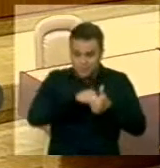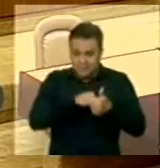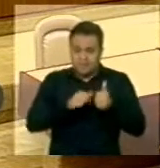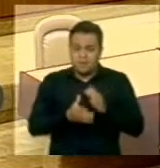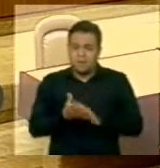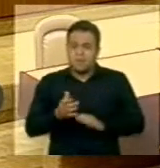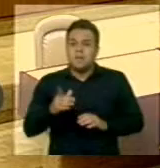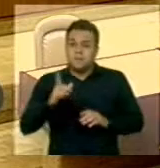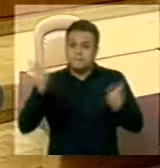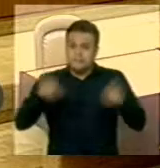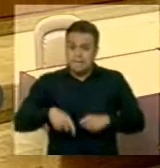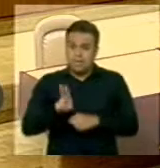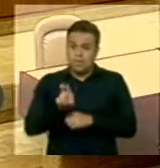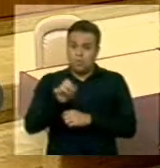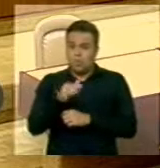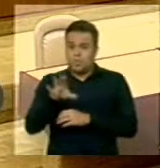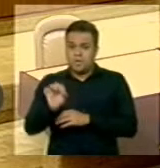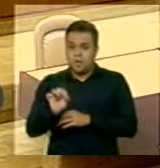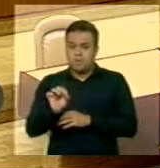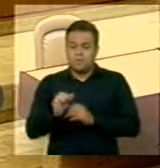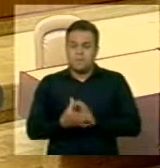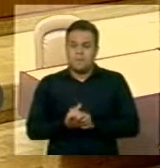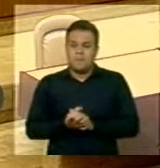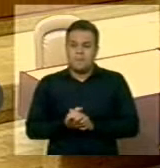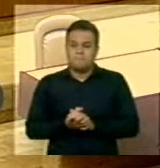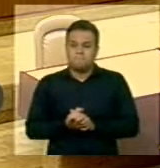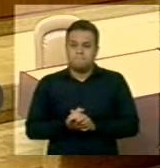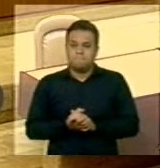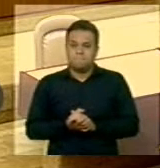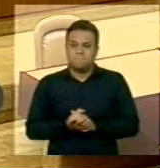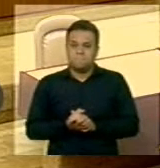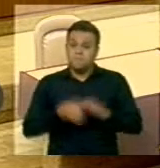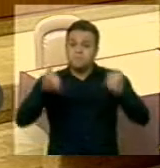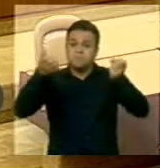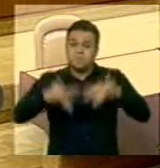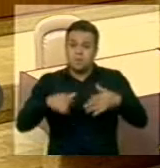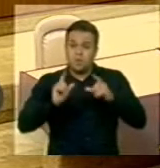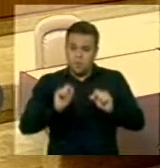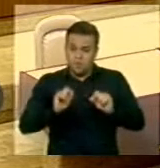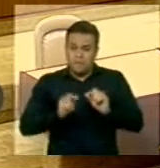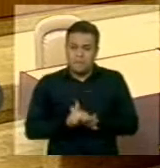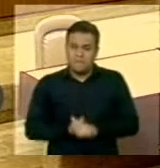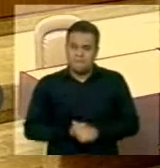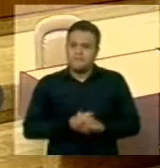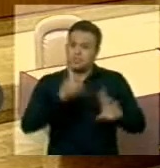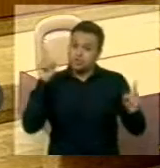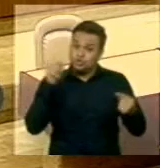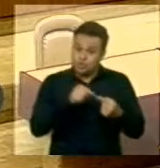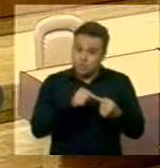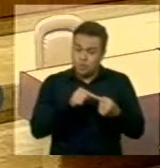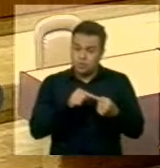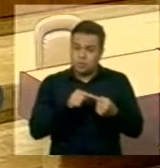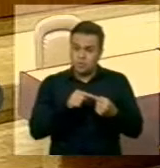sustentou a União ainda o seguinte, me permito reproduzir. Diz, de acordo com